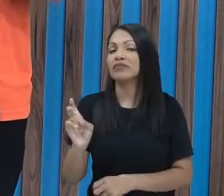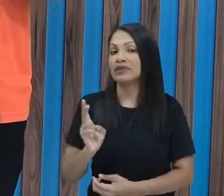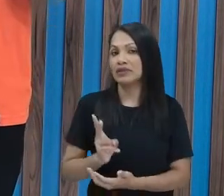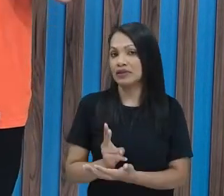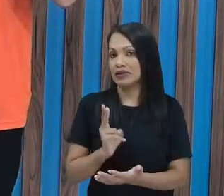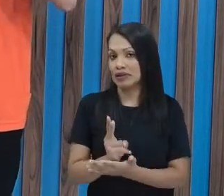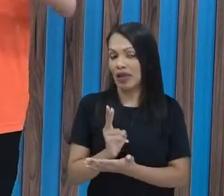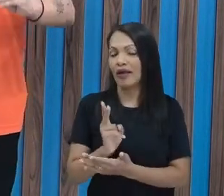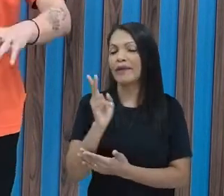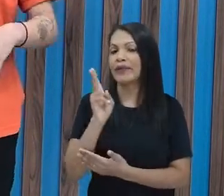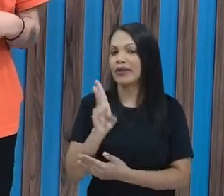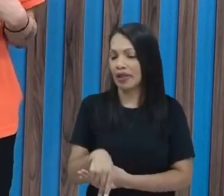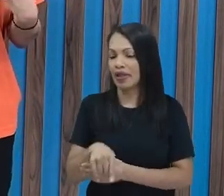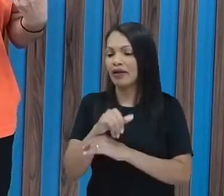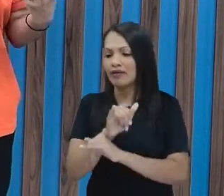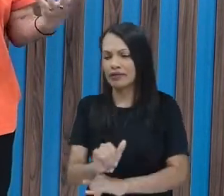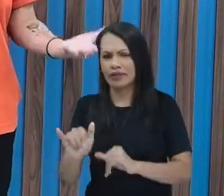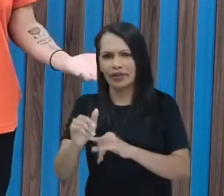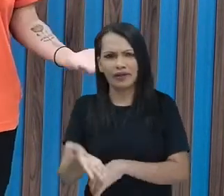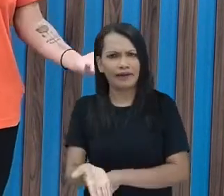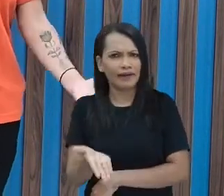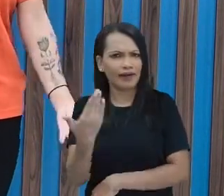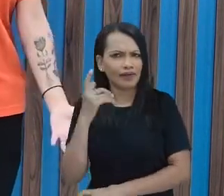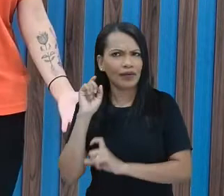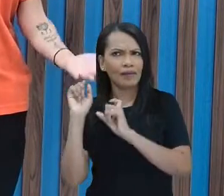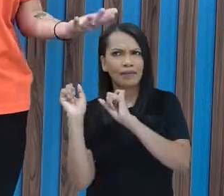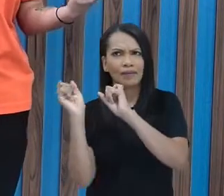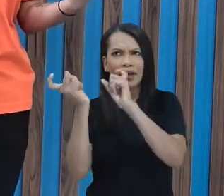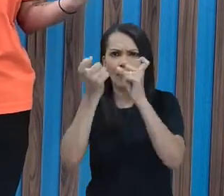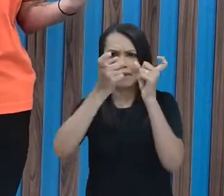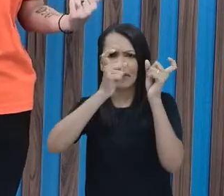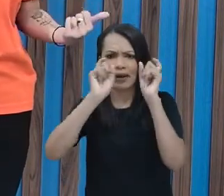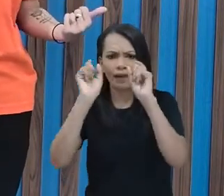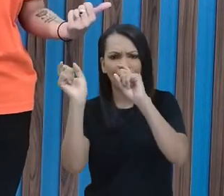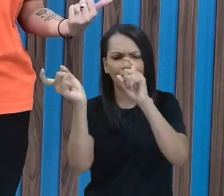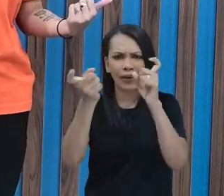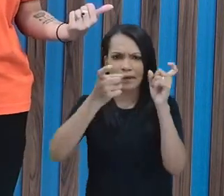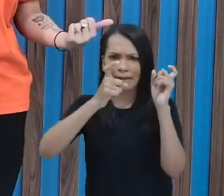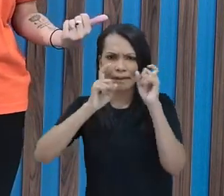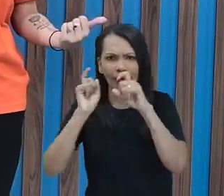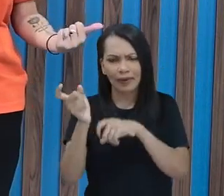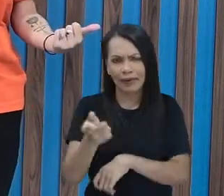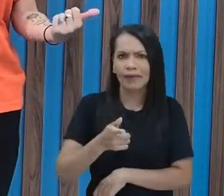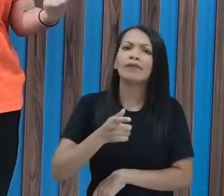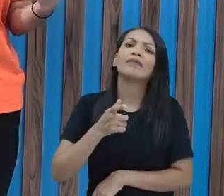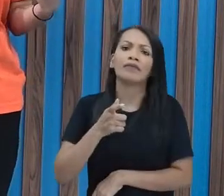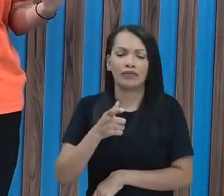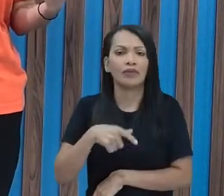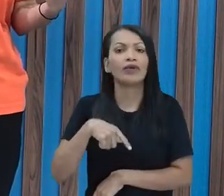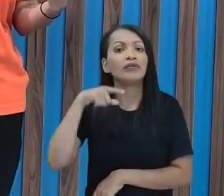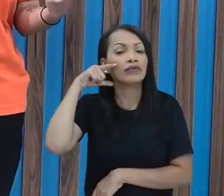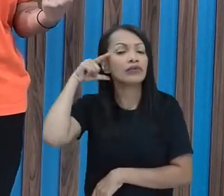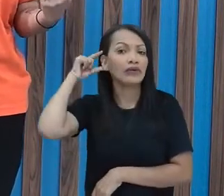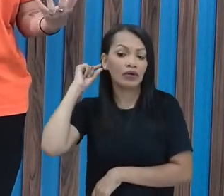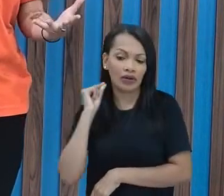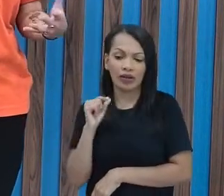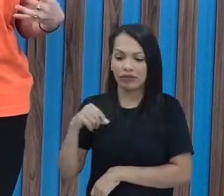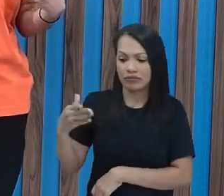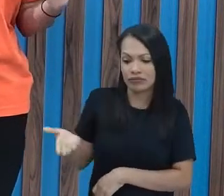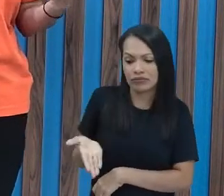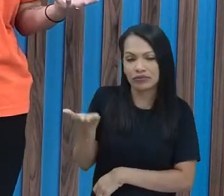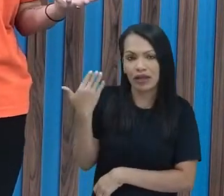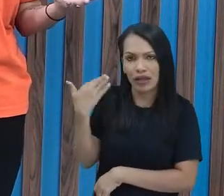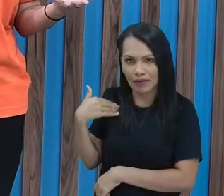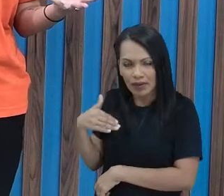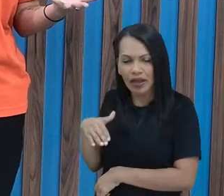que essas questões já eram discutidas lá na Grécia Antiga, professor. Olha aí. Gilson, a gente já conversou